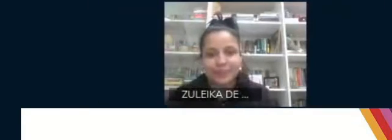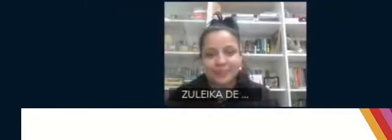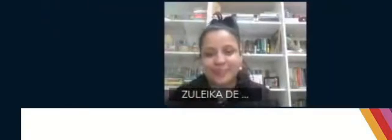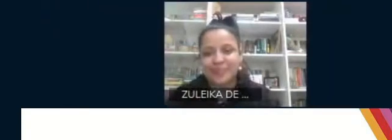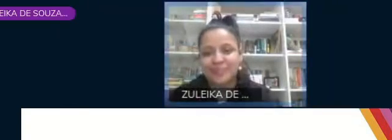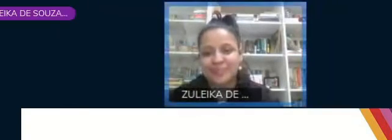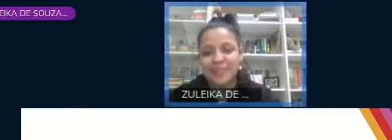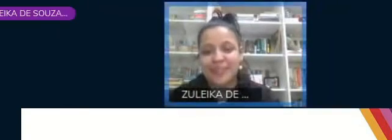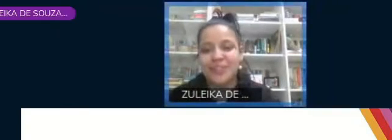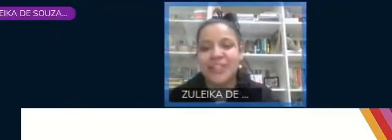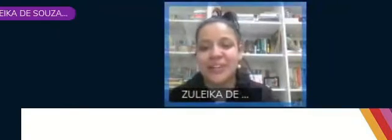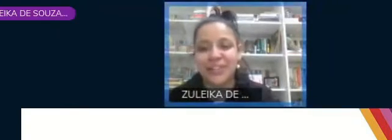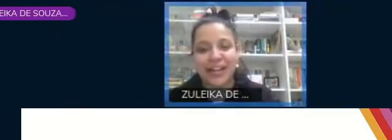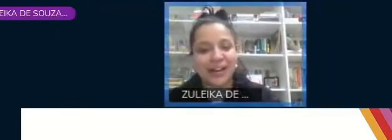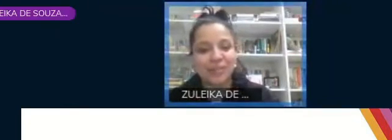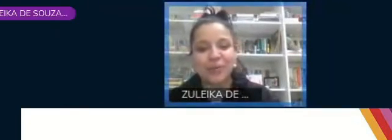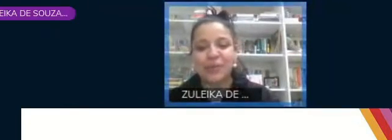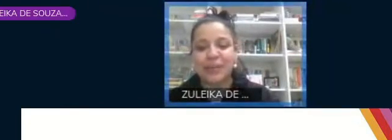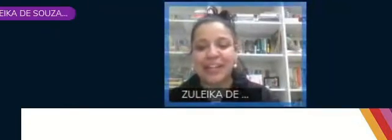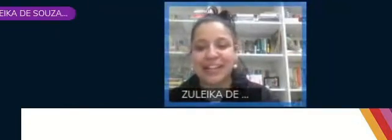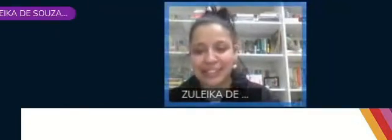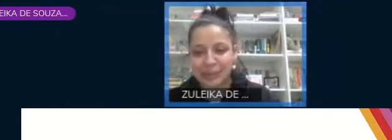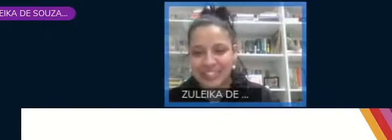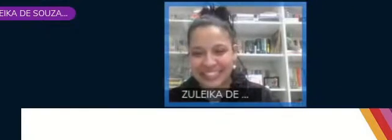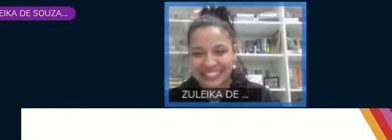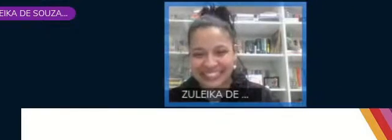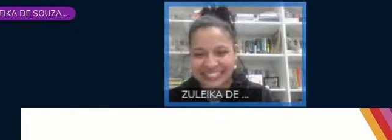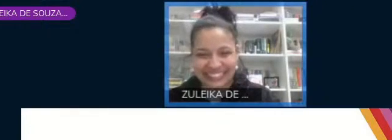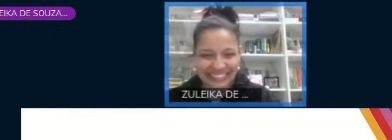Tchau. Vou encerrar então a transmissão. Tchau. Muito